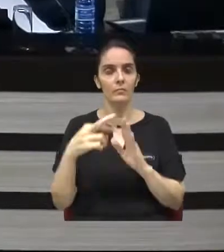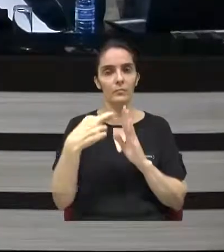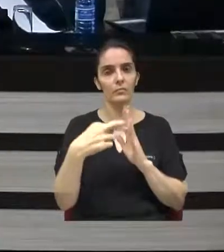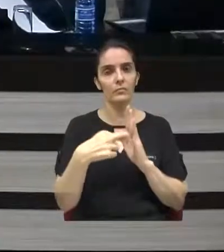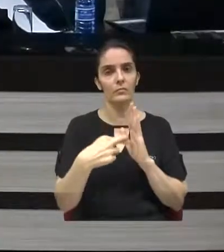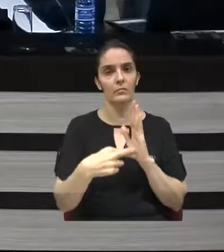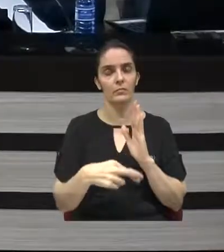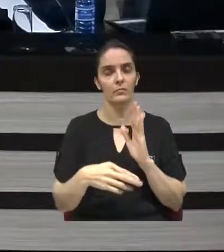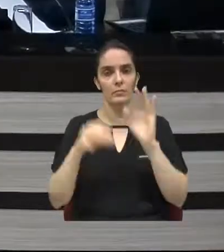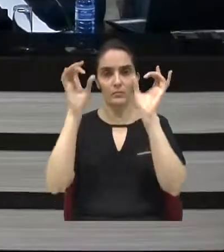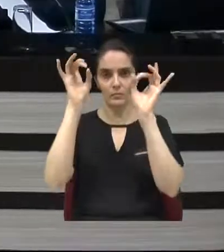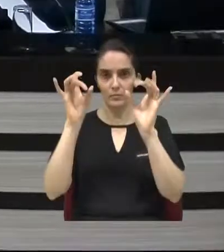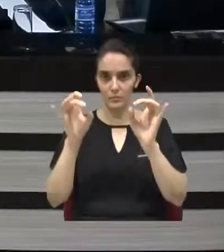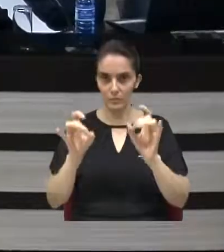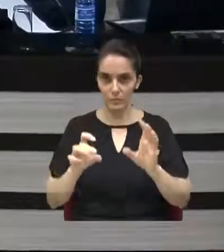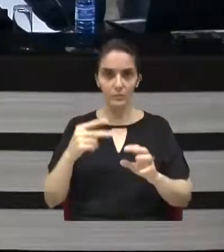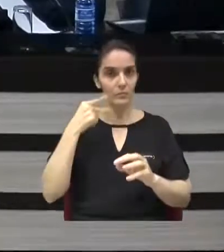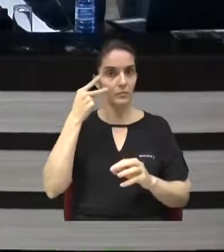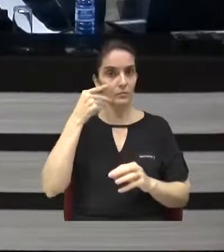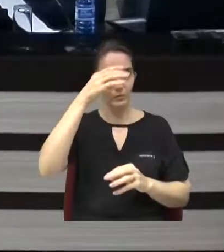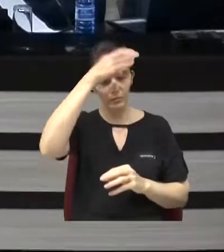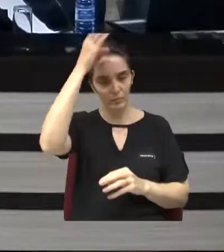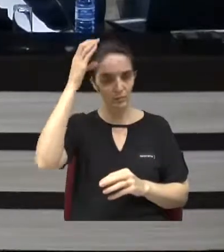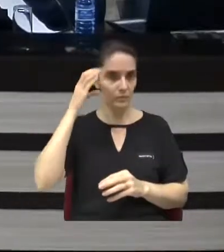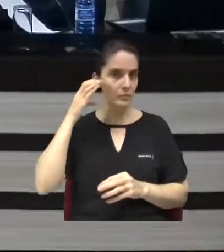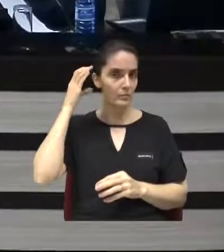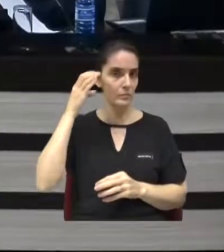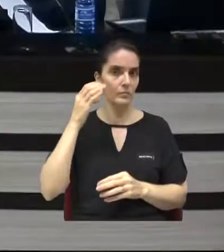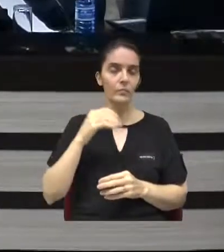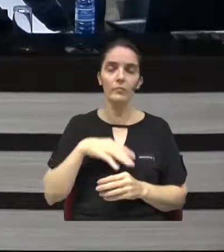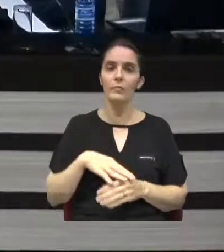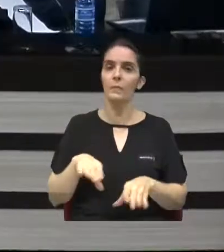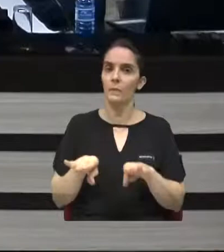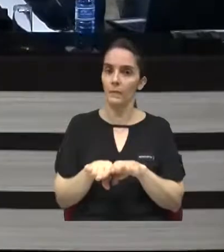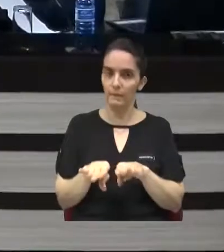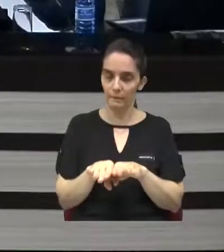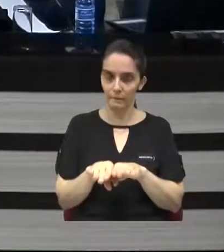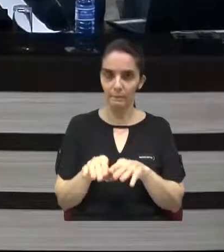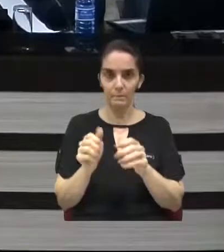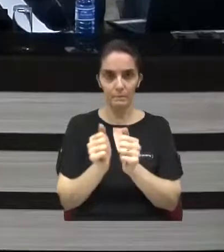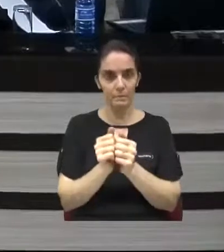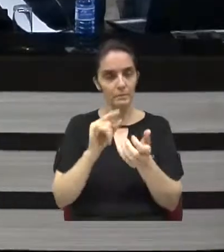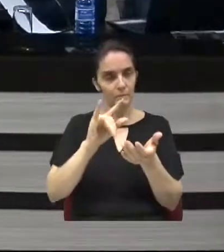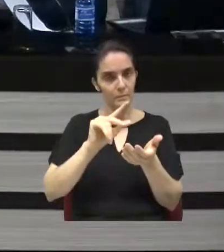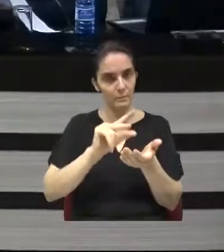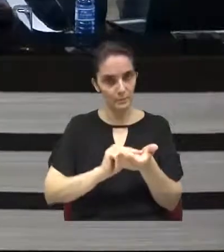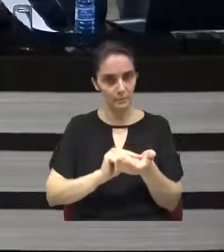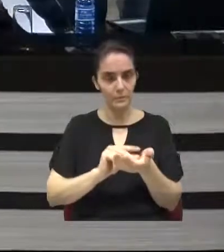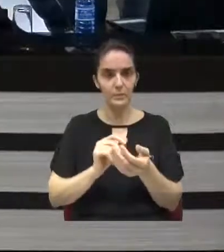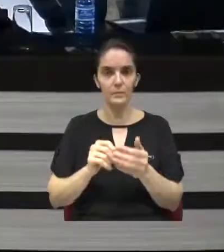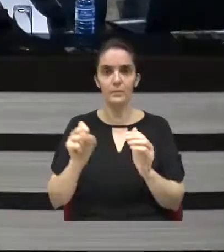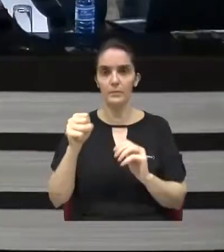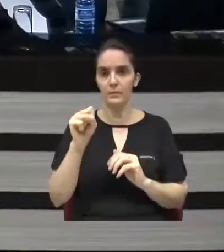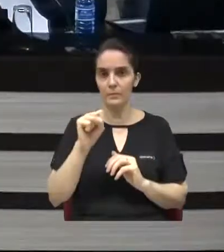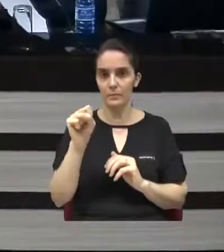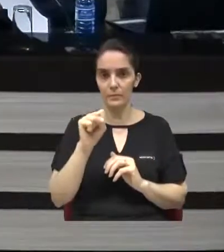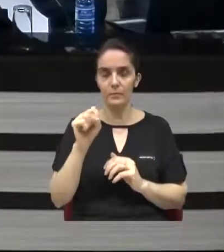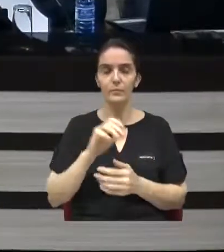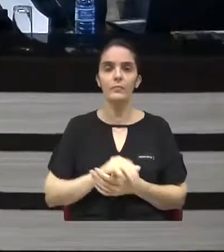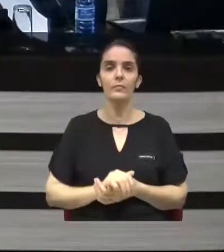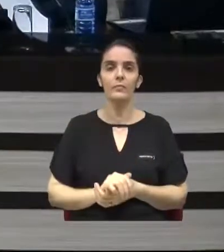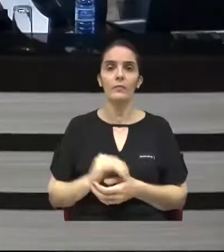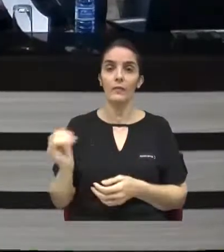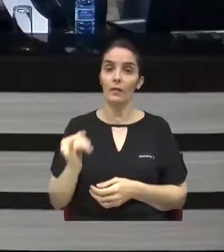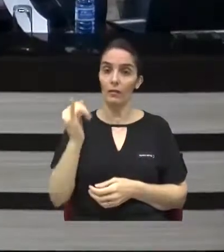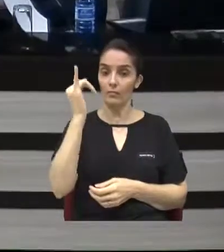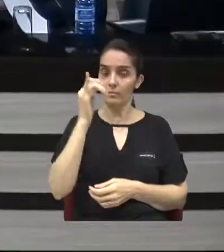especial, vereadora Carolina de Moraes Pontes, que também segue em anexo. Oitavo, importante frisar, o